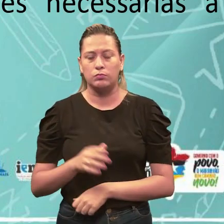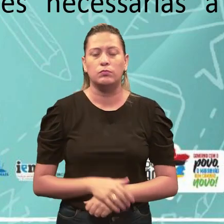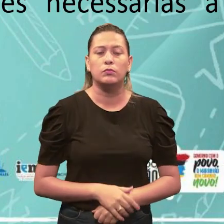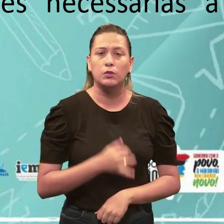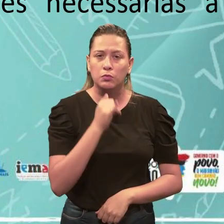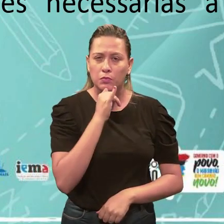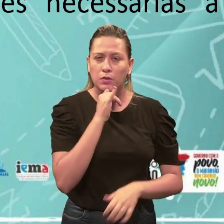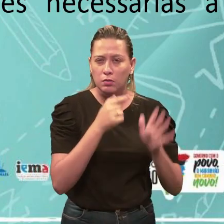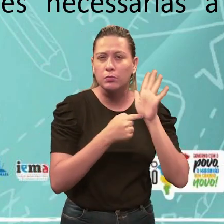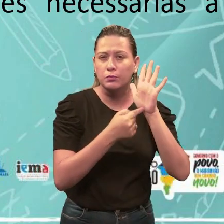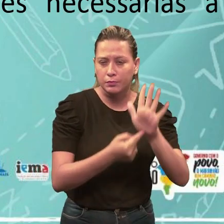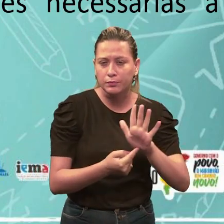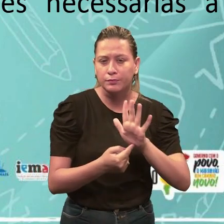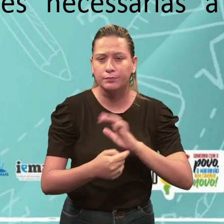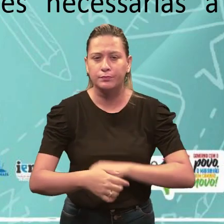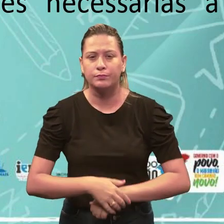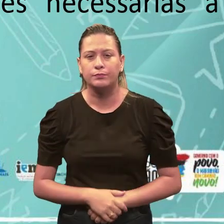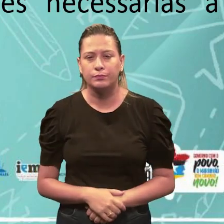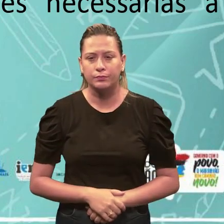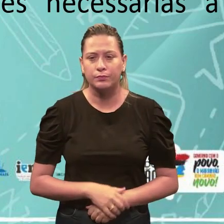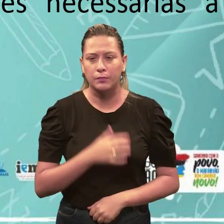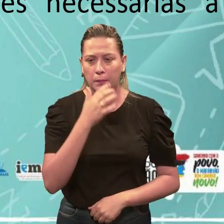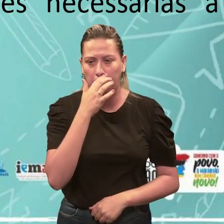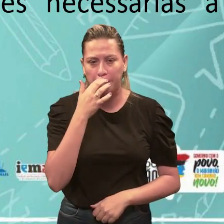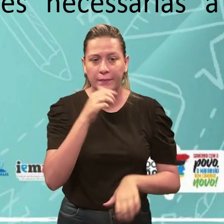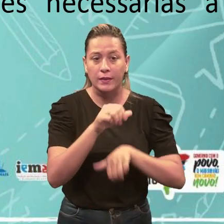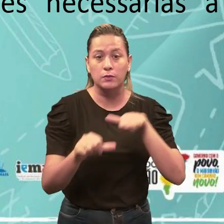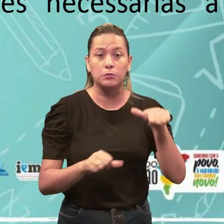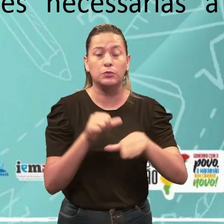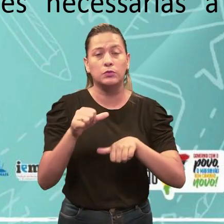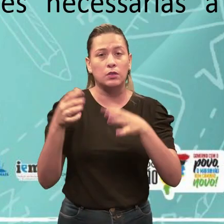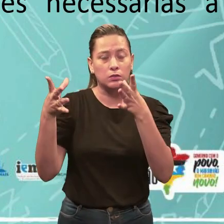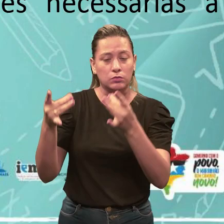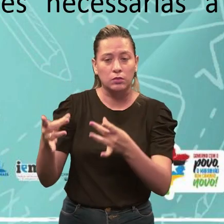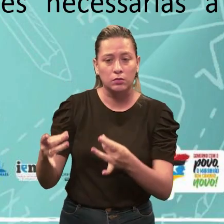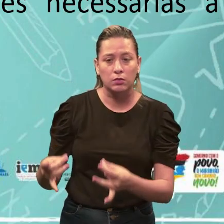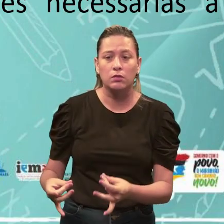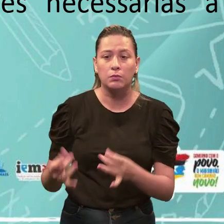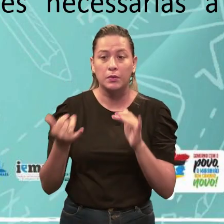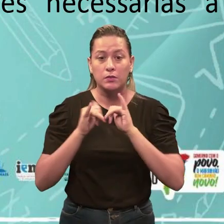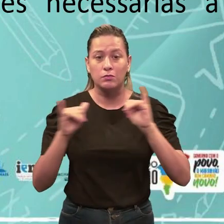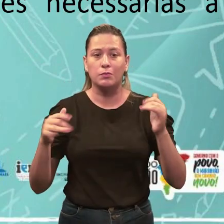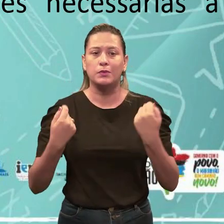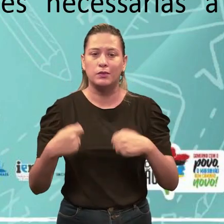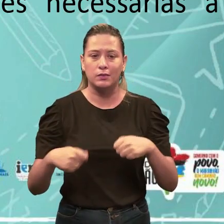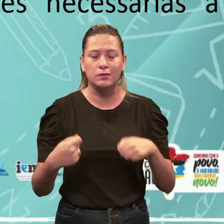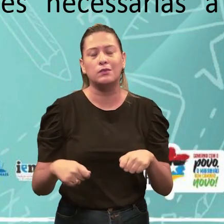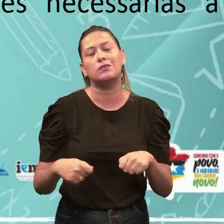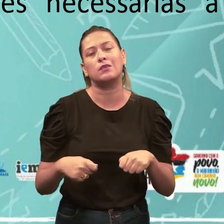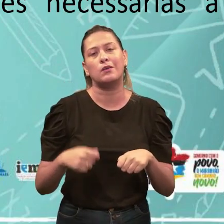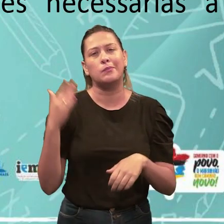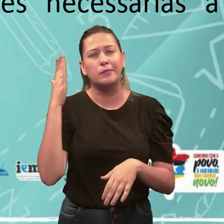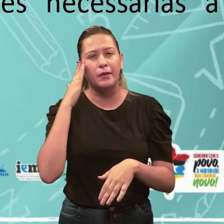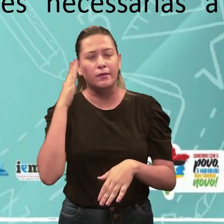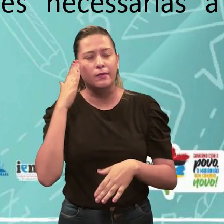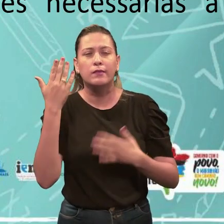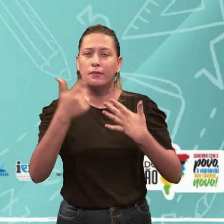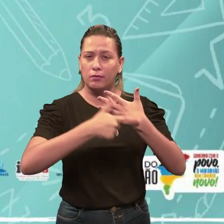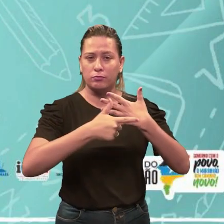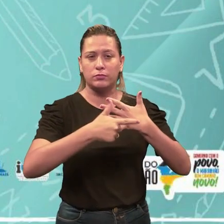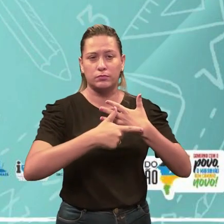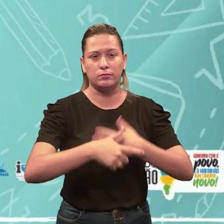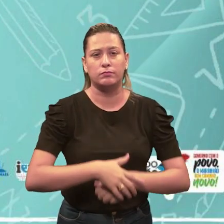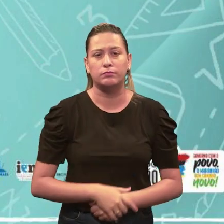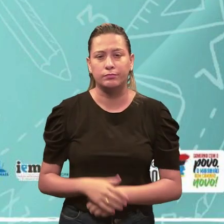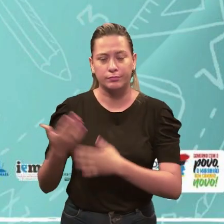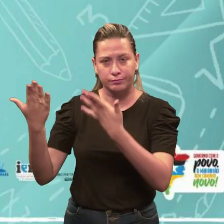um exemplo aqui. Suas alterações e especificações para propor todas as informações necessárias à compreensão do seu funcionamento. Ó.